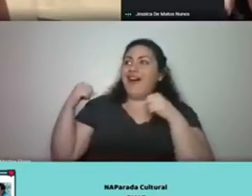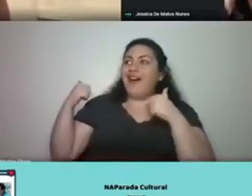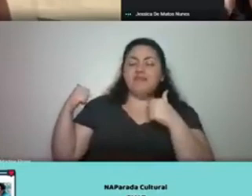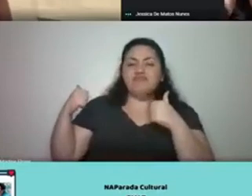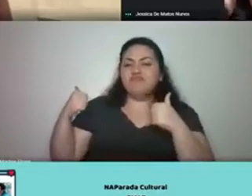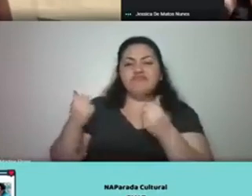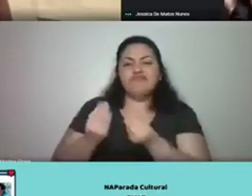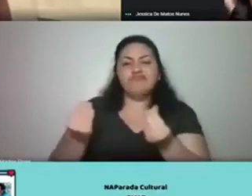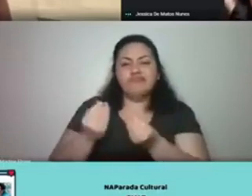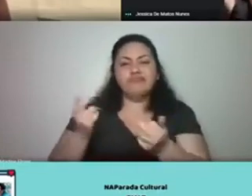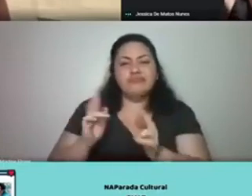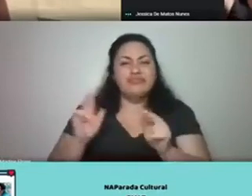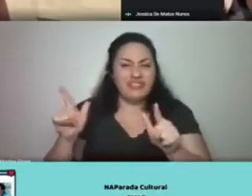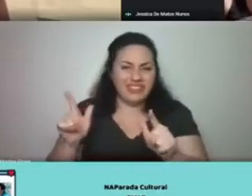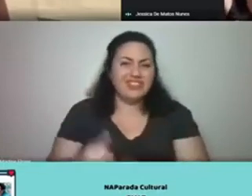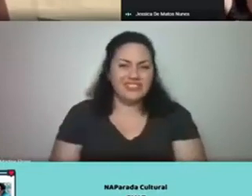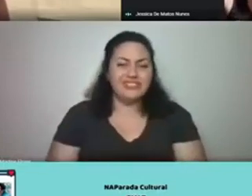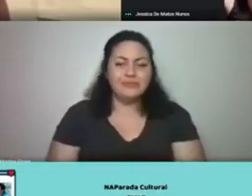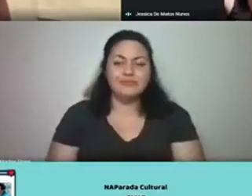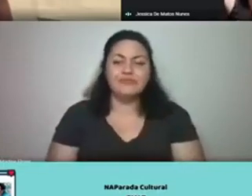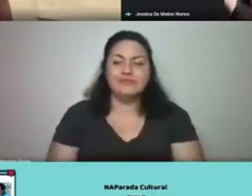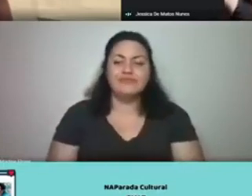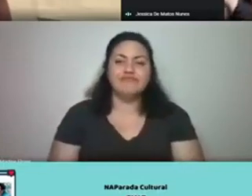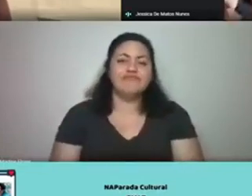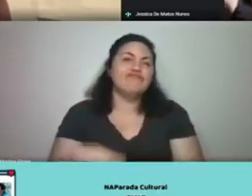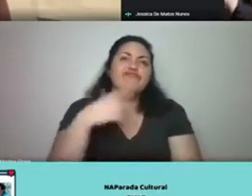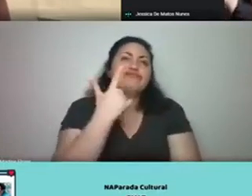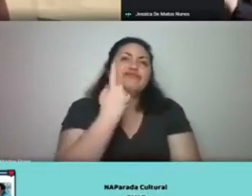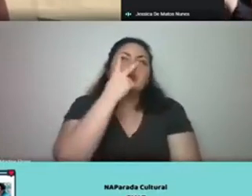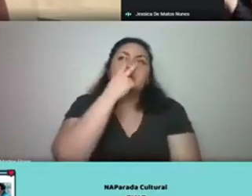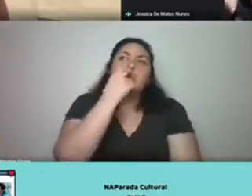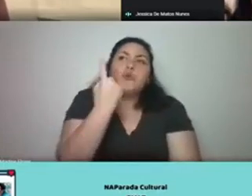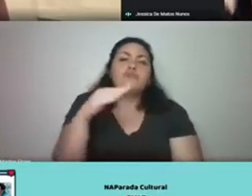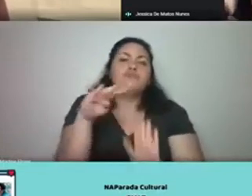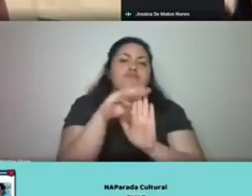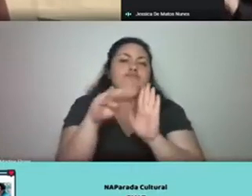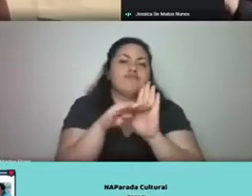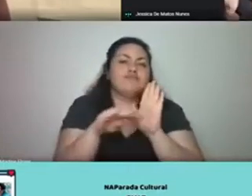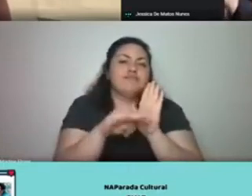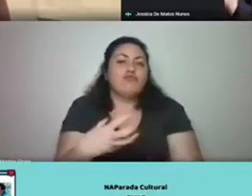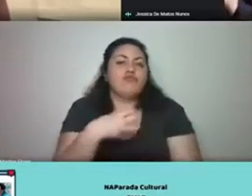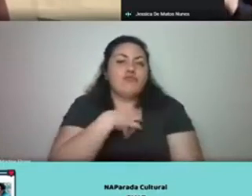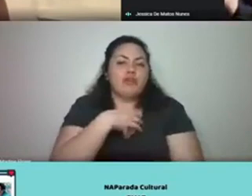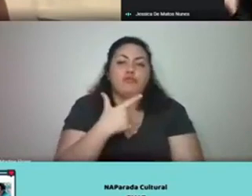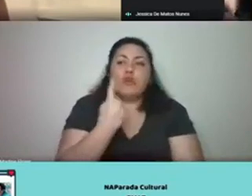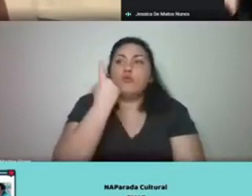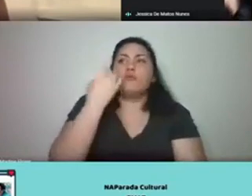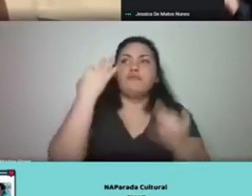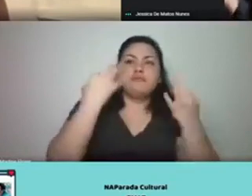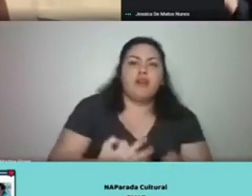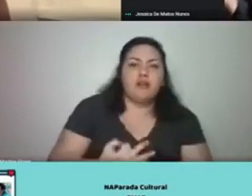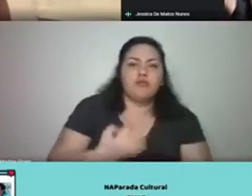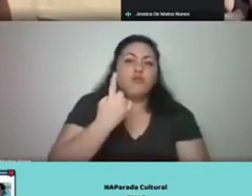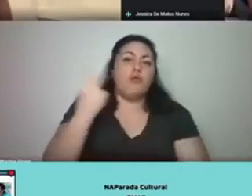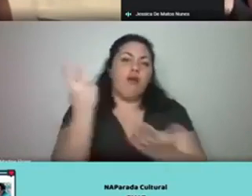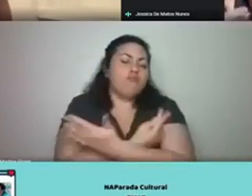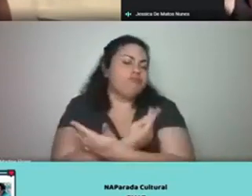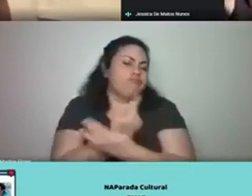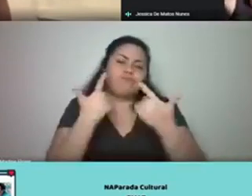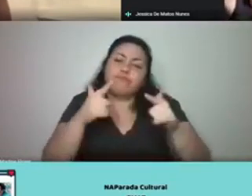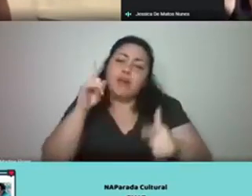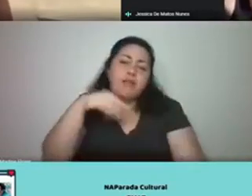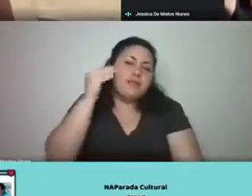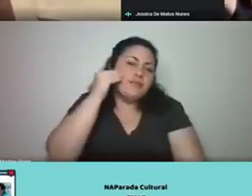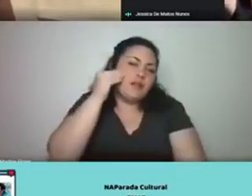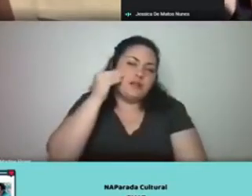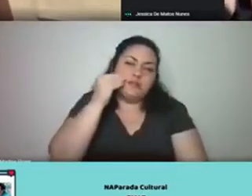seus caminhos. E não tem uma receita, né? Não tem como prever, ou não tem um certo e um errado. Tem o que é bom e o que